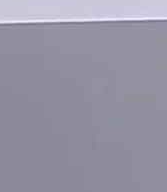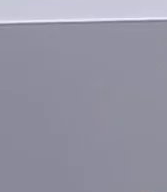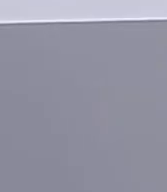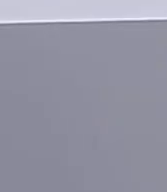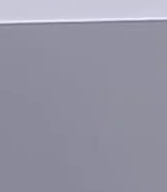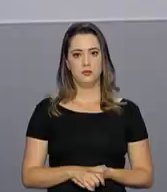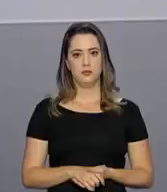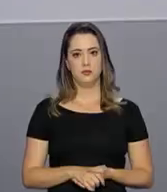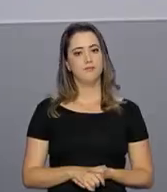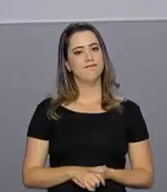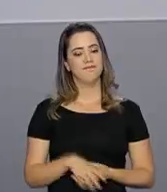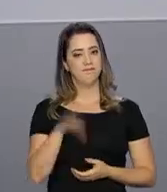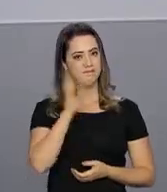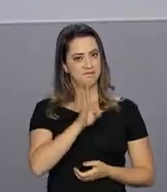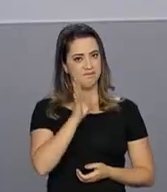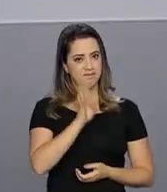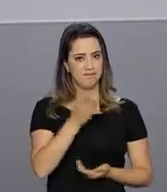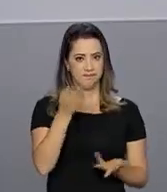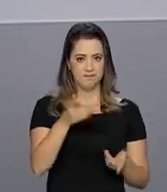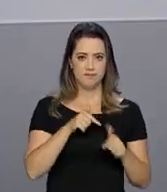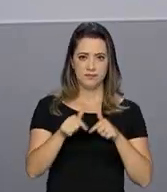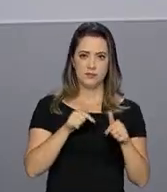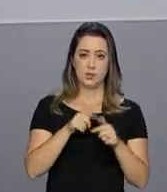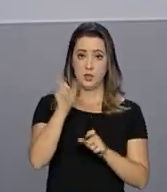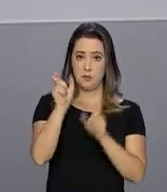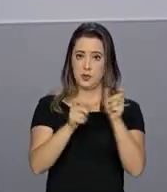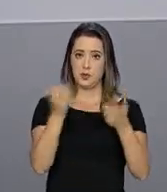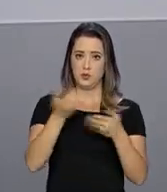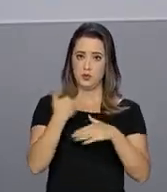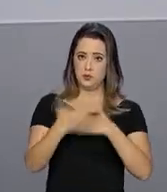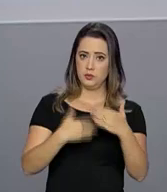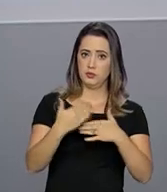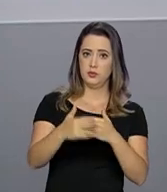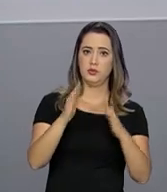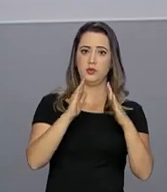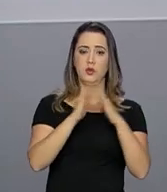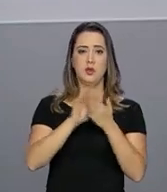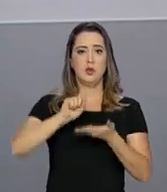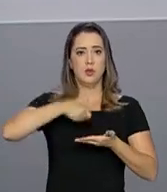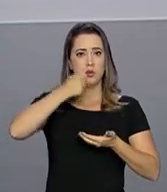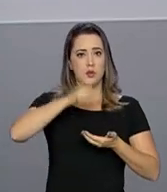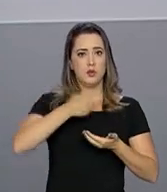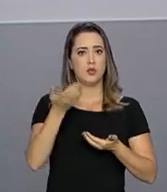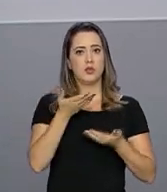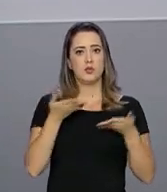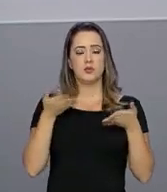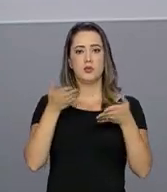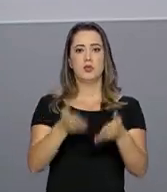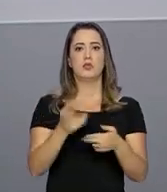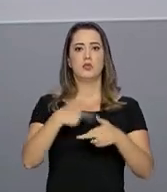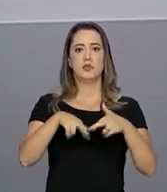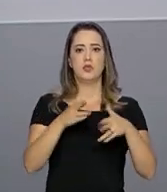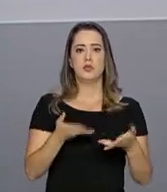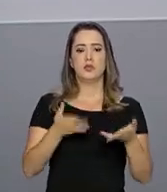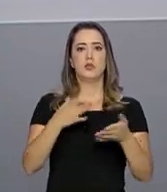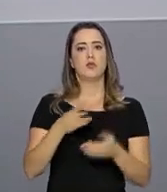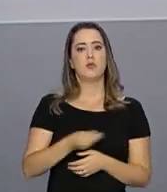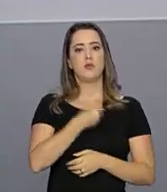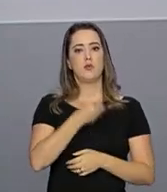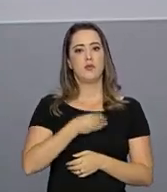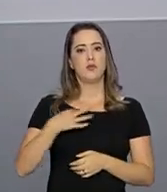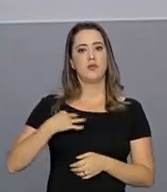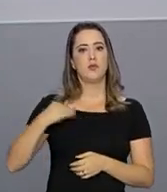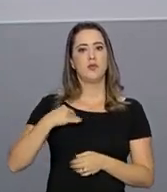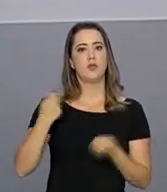bem legal iniciativa e quem desenvolve trabalhos como esse da casa da sopa e quiser participar do prêmio viva voluntário